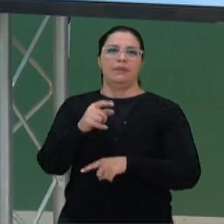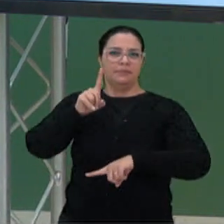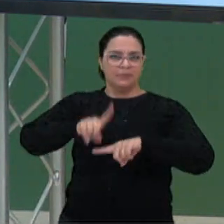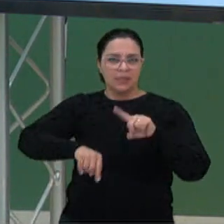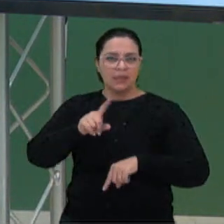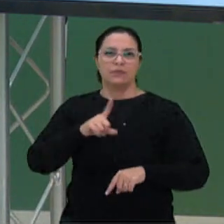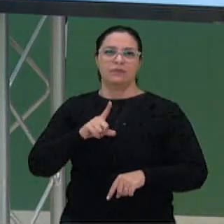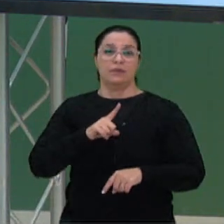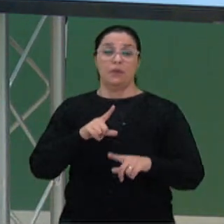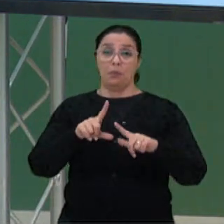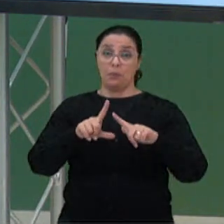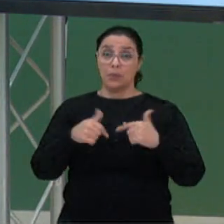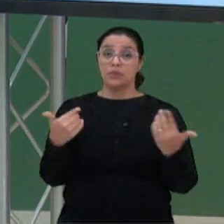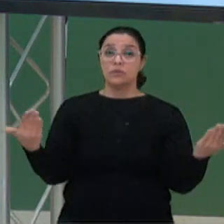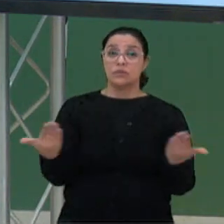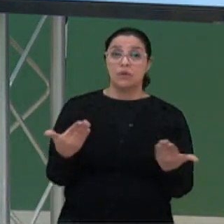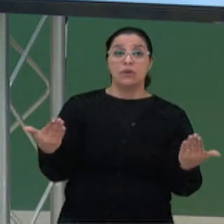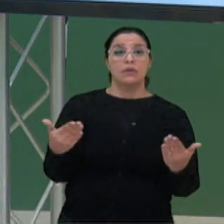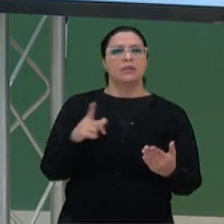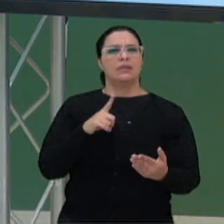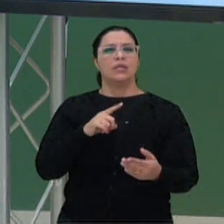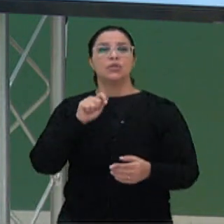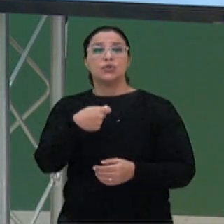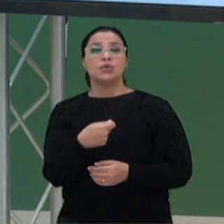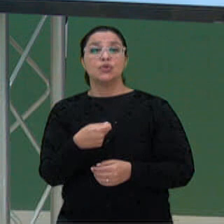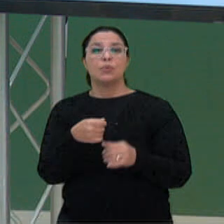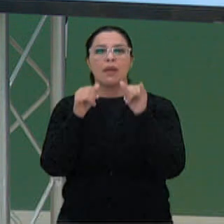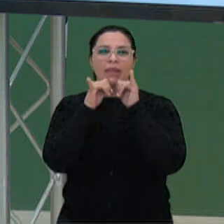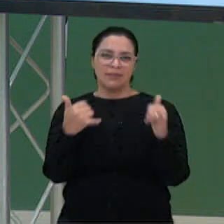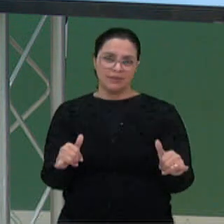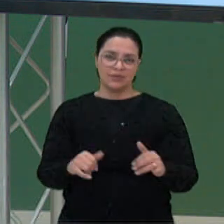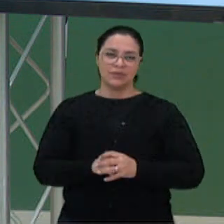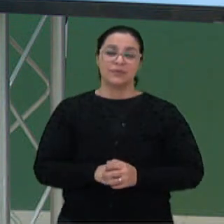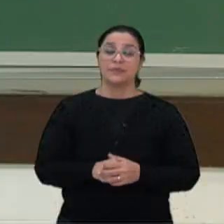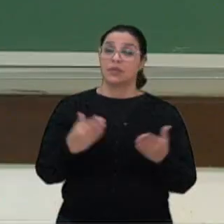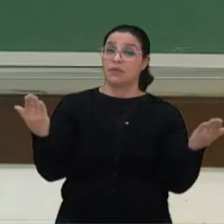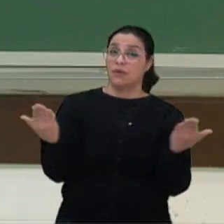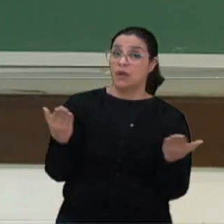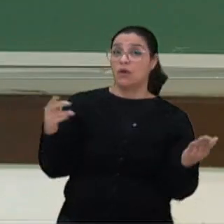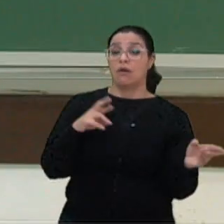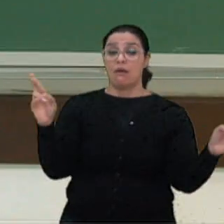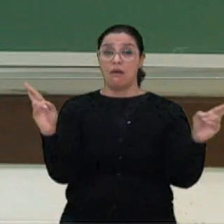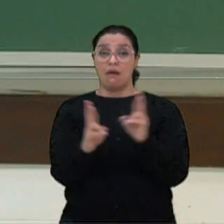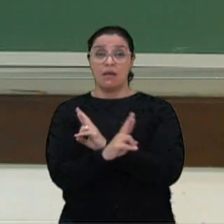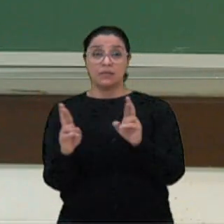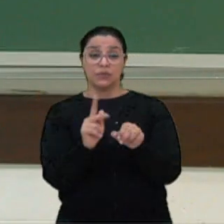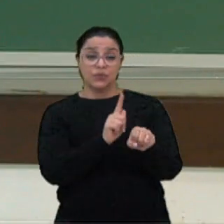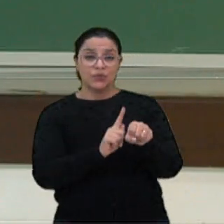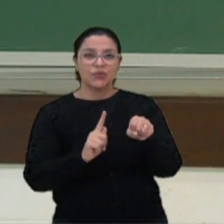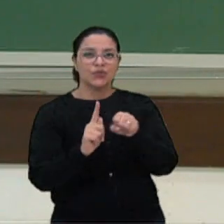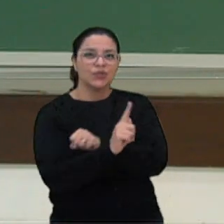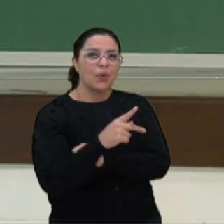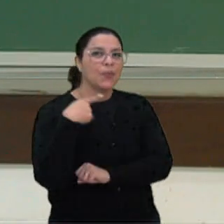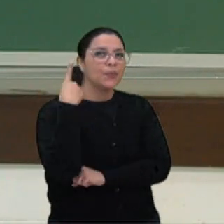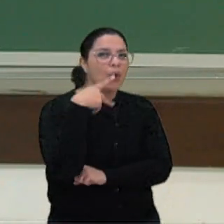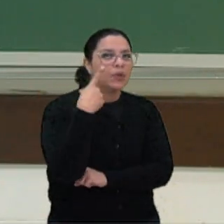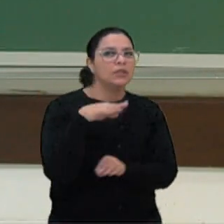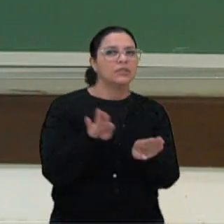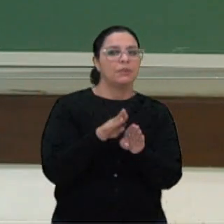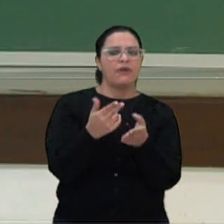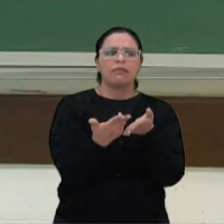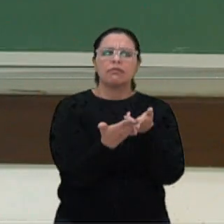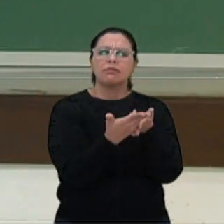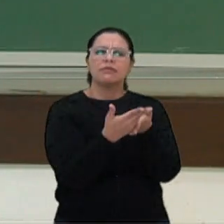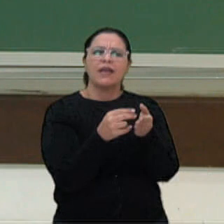certo? Principalmente ali a questão das fontes de energia. Então as relações geopolíticas é que vão